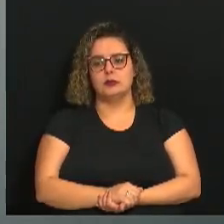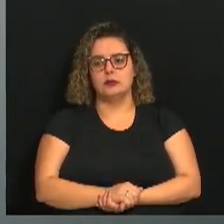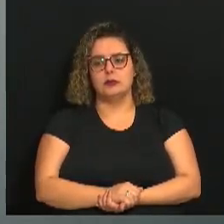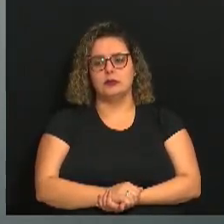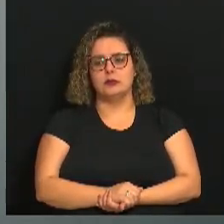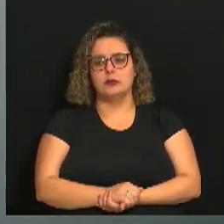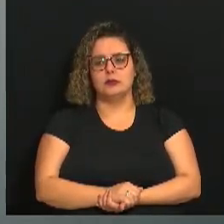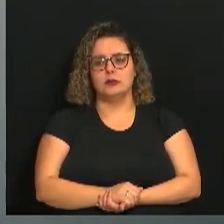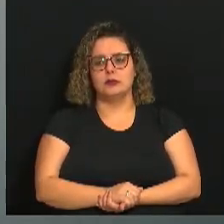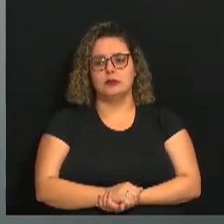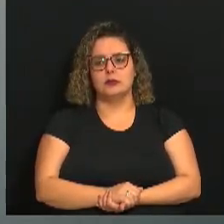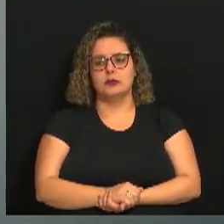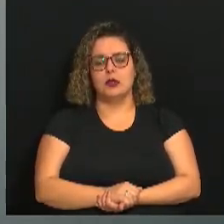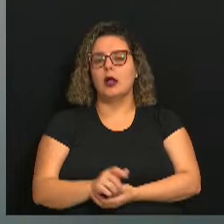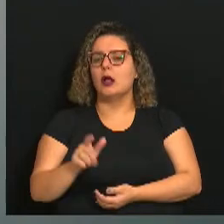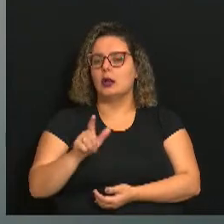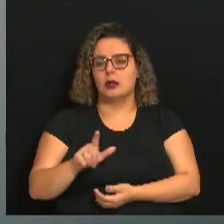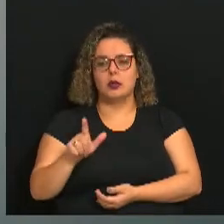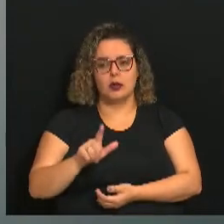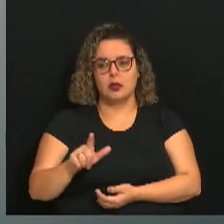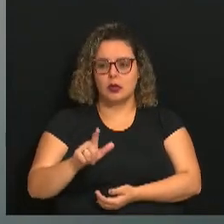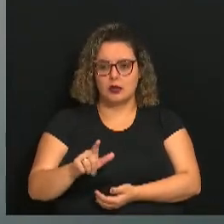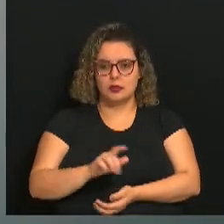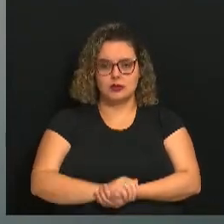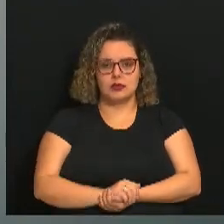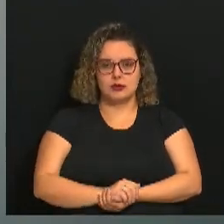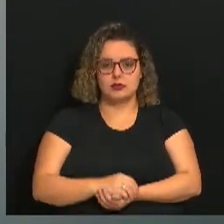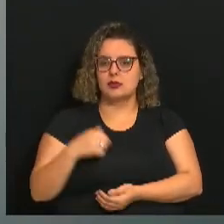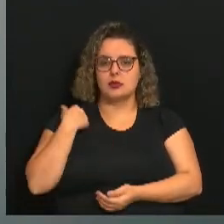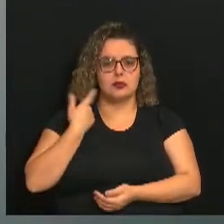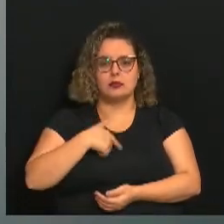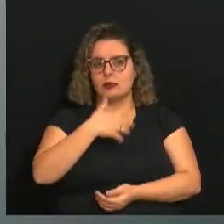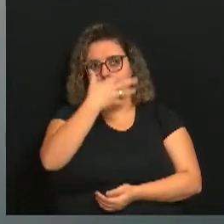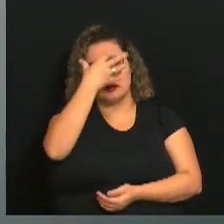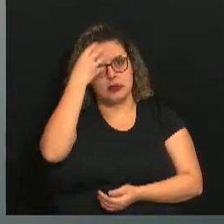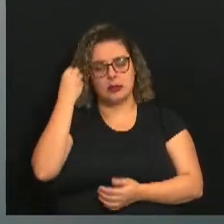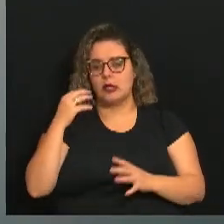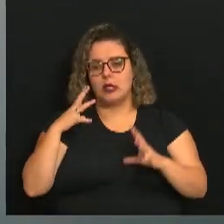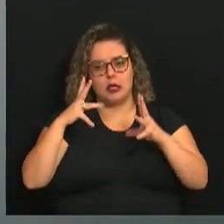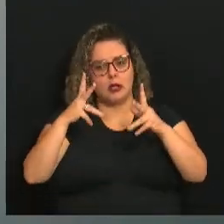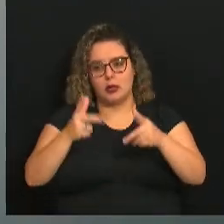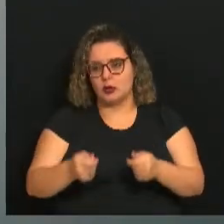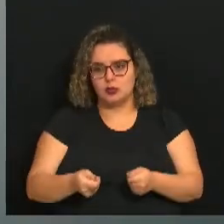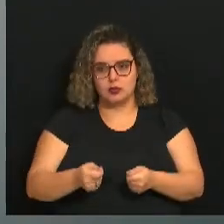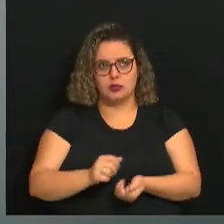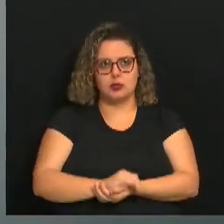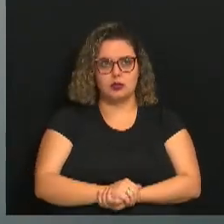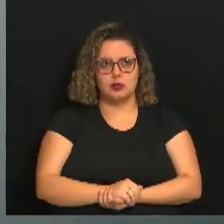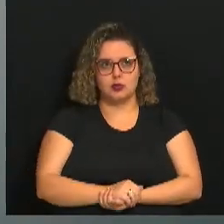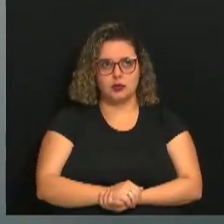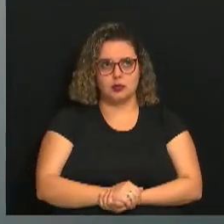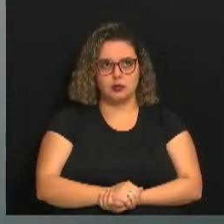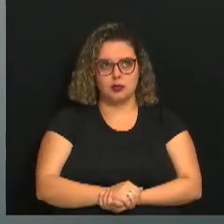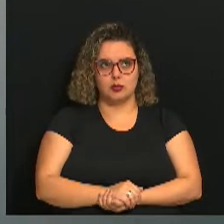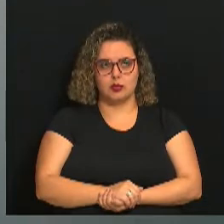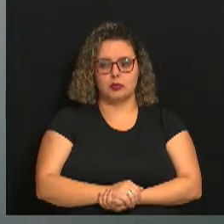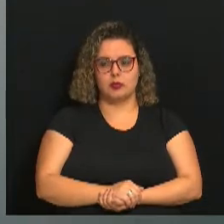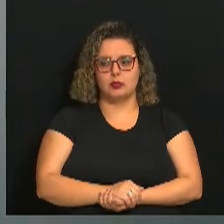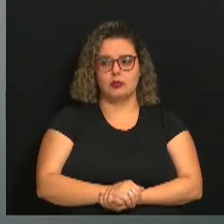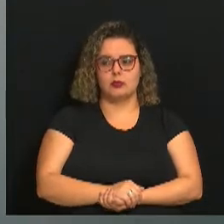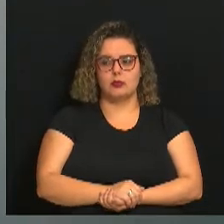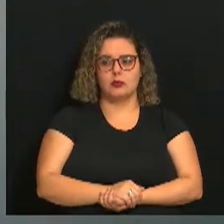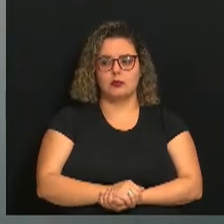deixar para trás essa situação toda, essa situação de distúrbio que gerou e que redunda com o